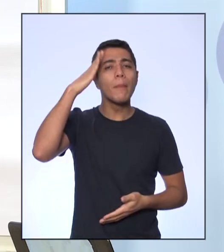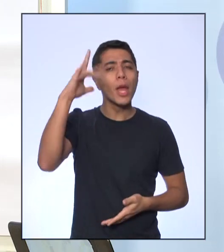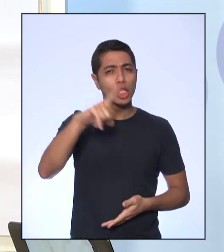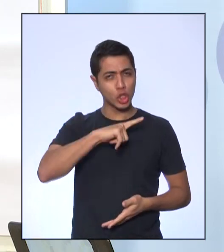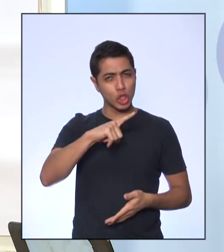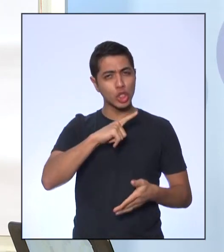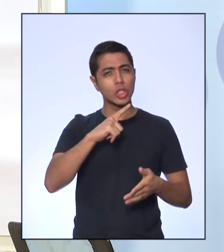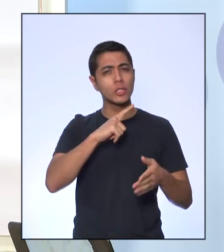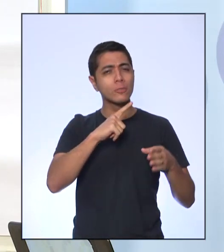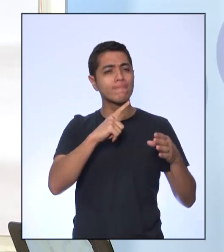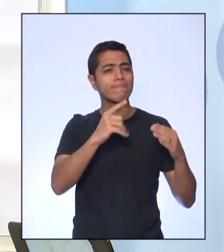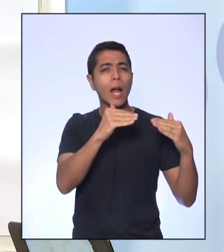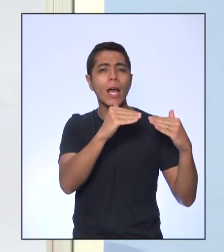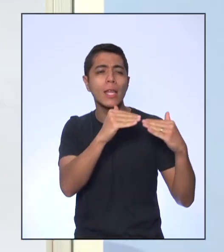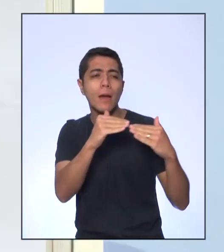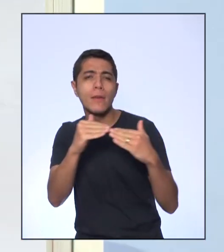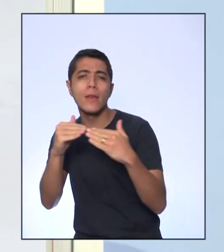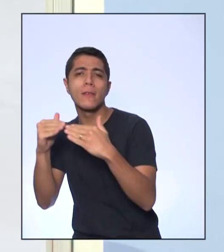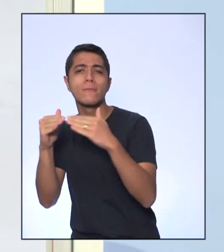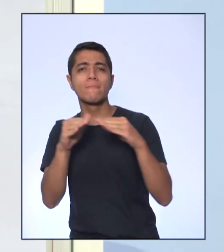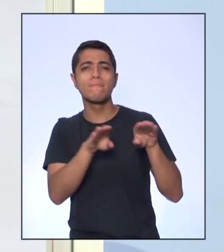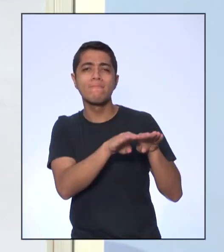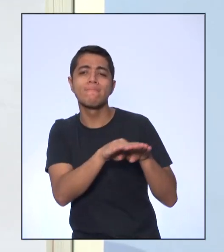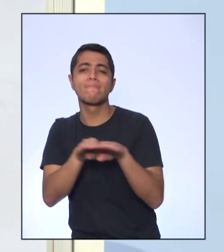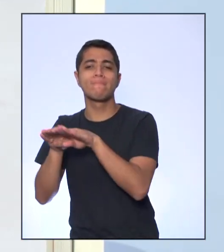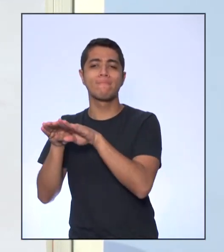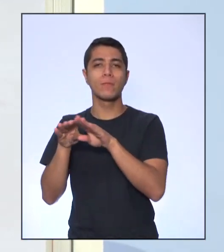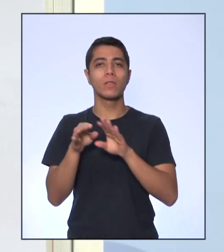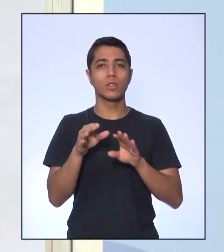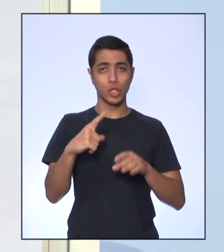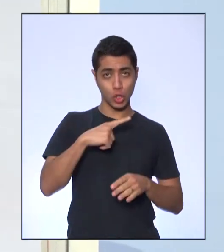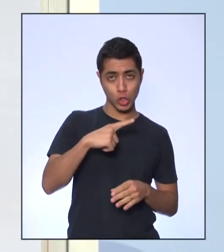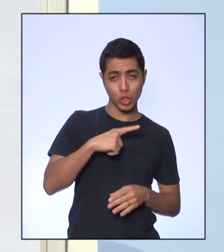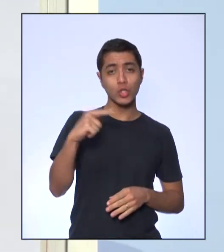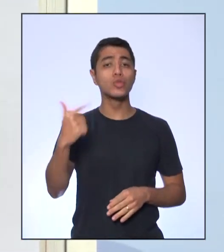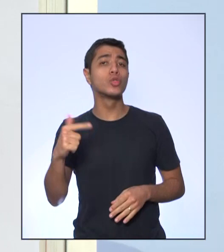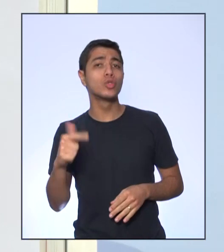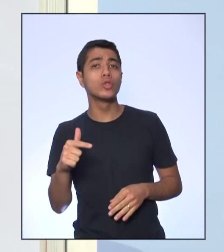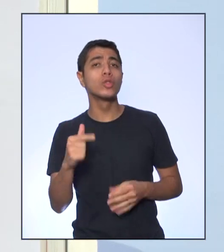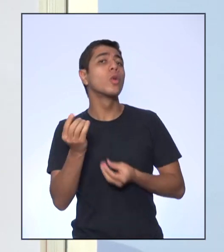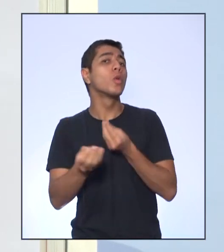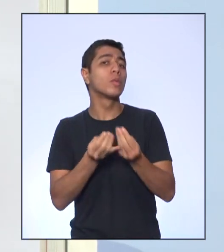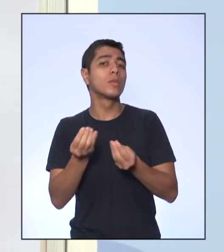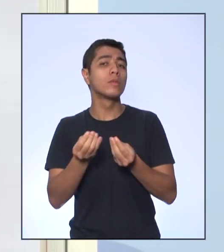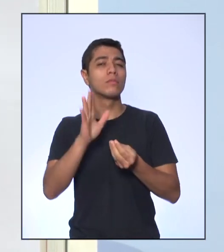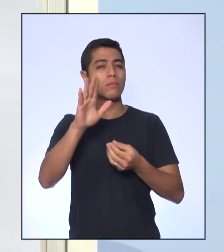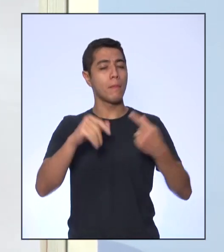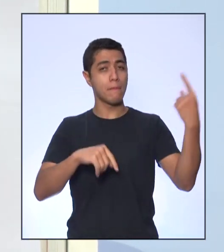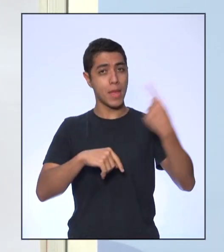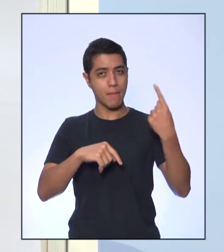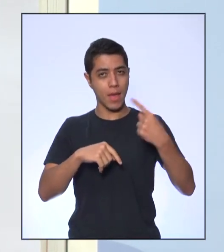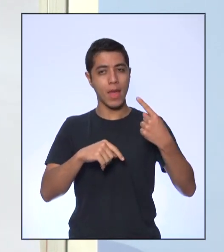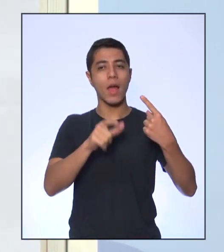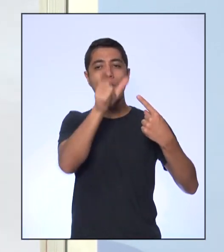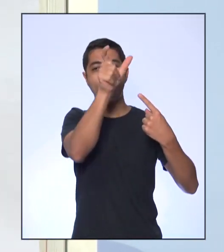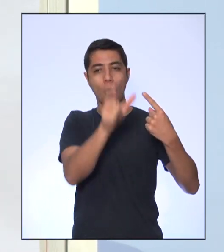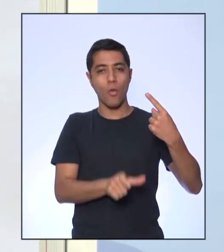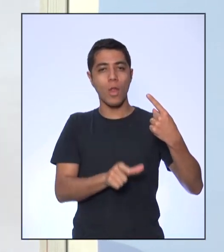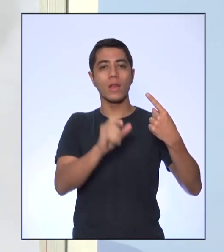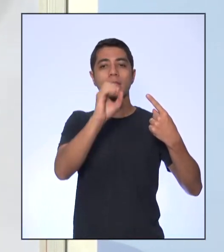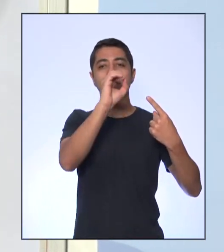essa matriz? Copio essas duas primeiras colunas. Copio aonde? Aqui. Então, eu copio 0,